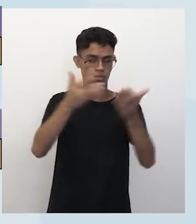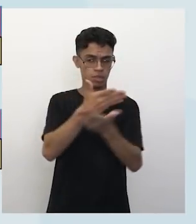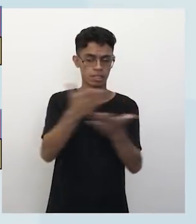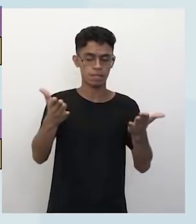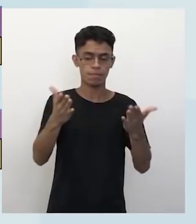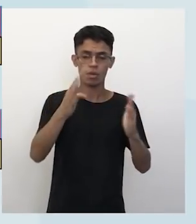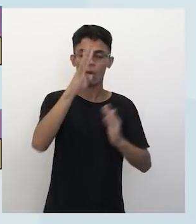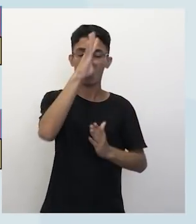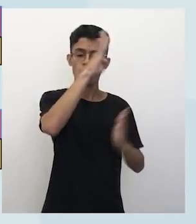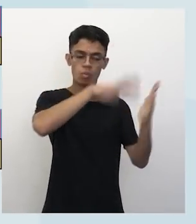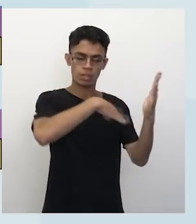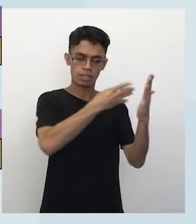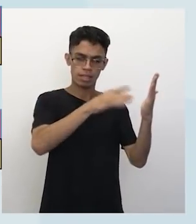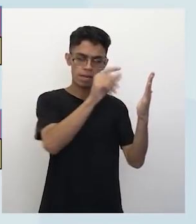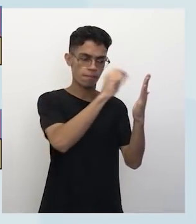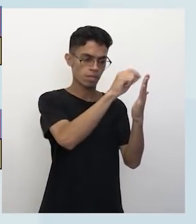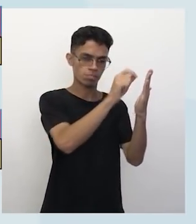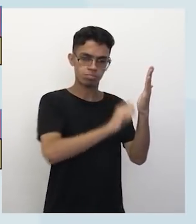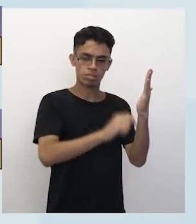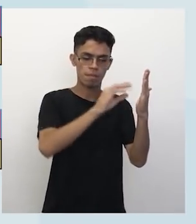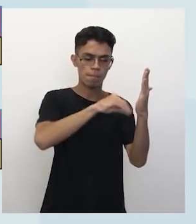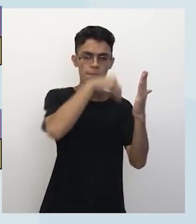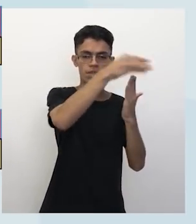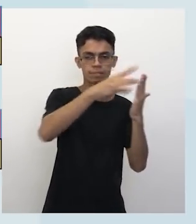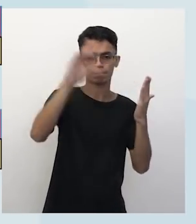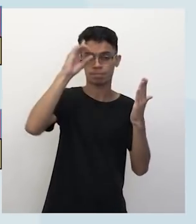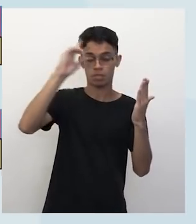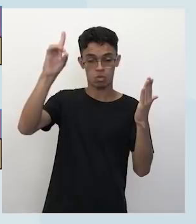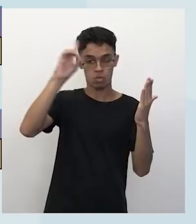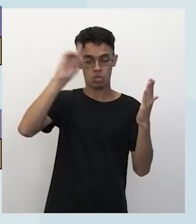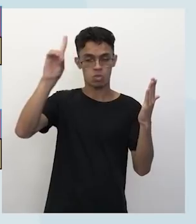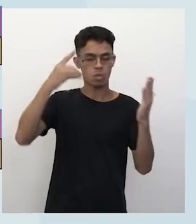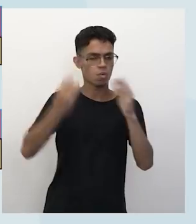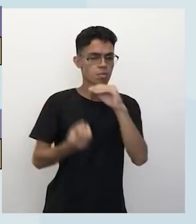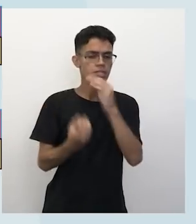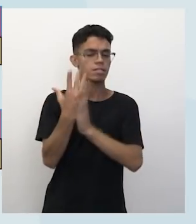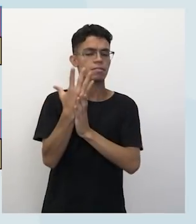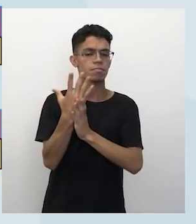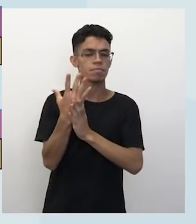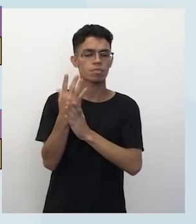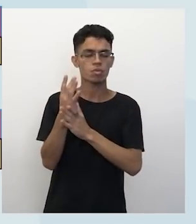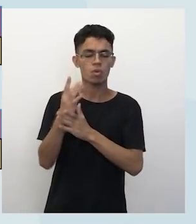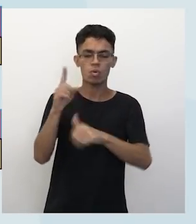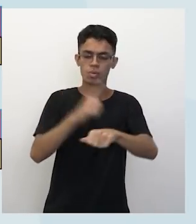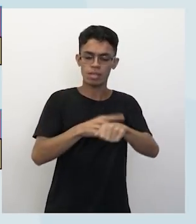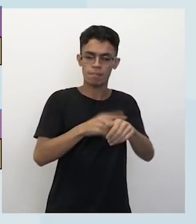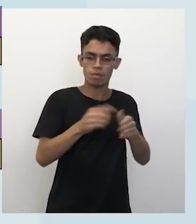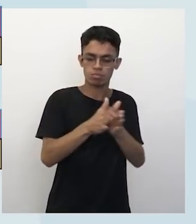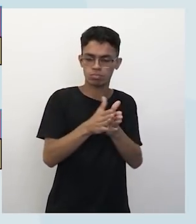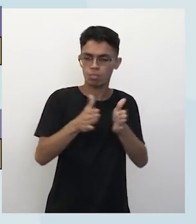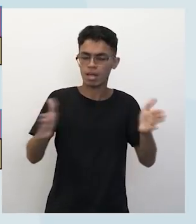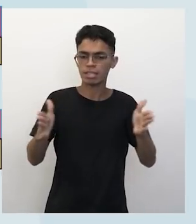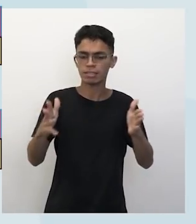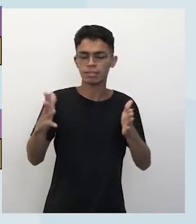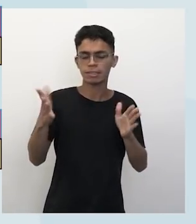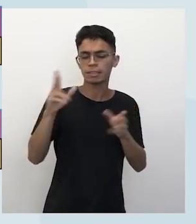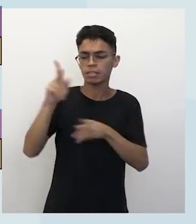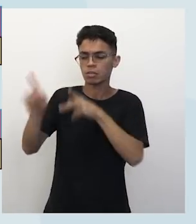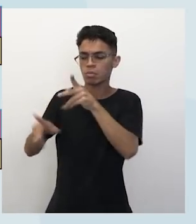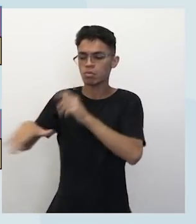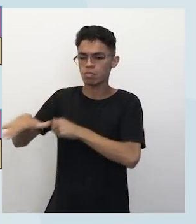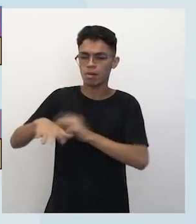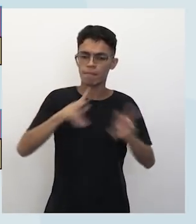os calendários, eles são uma construção social. A organização do tempo é cultural, cada cultura marcou de um